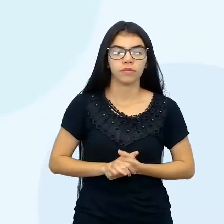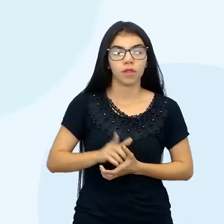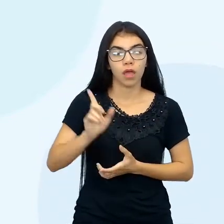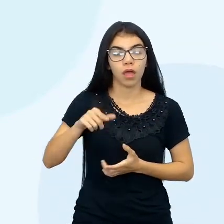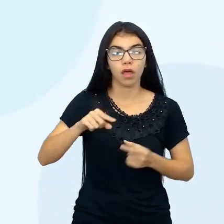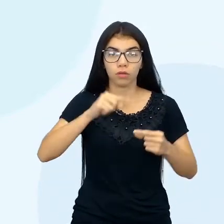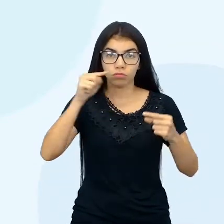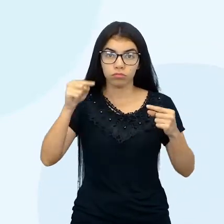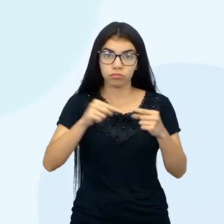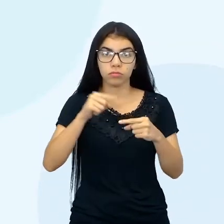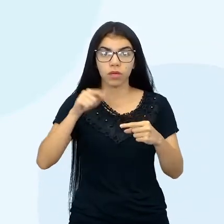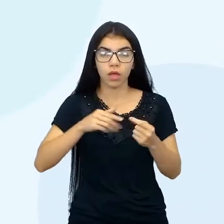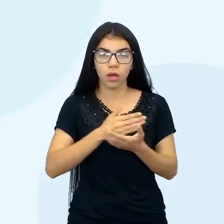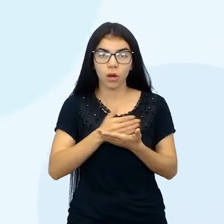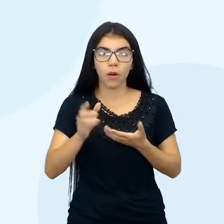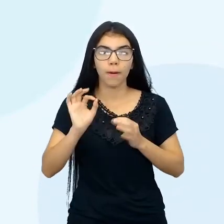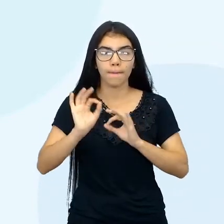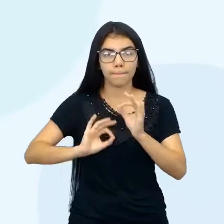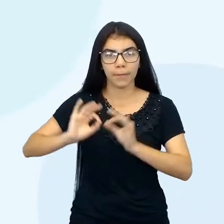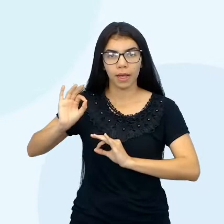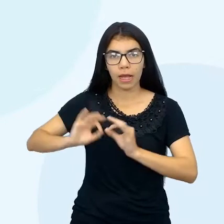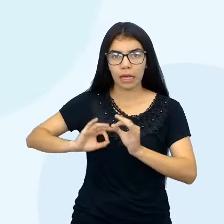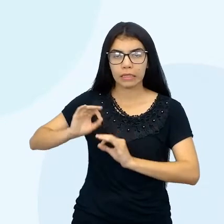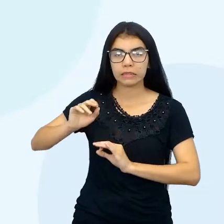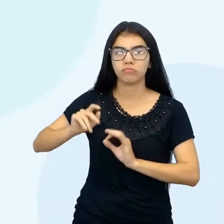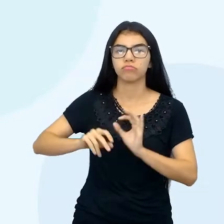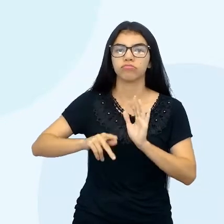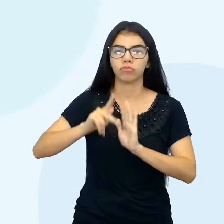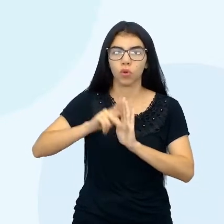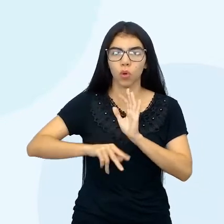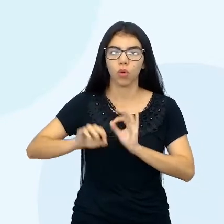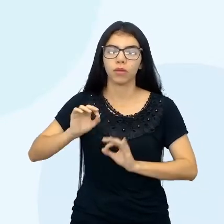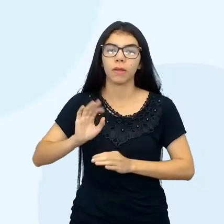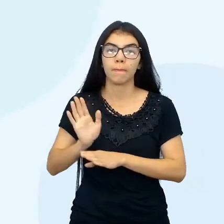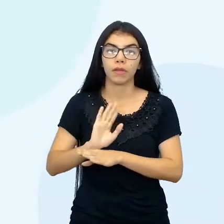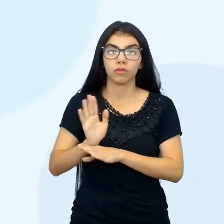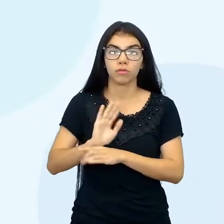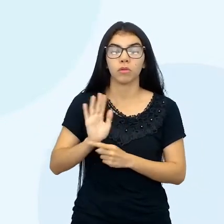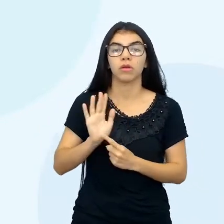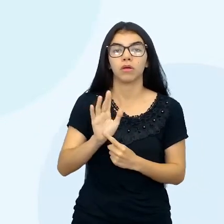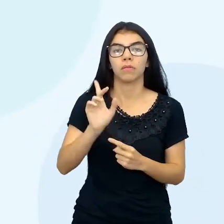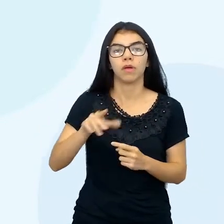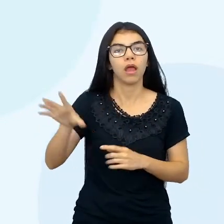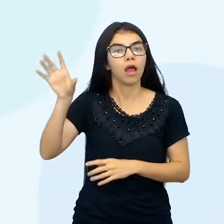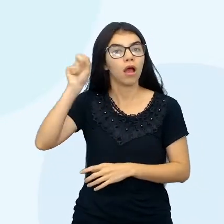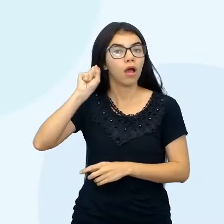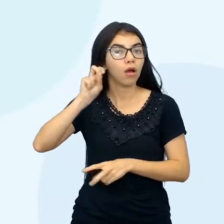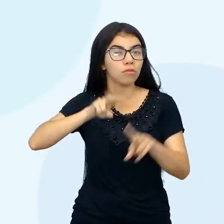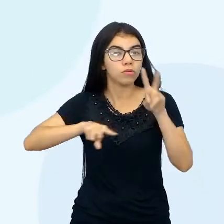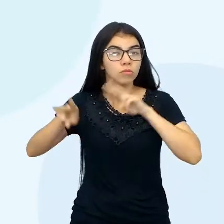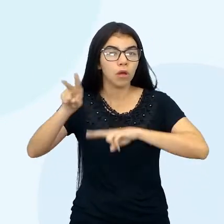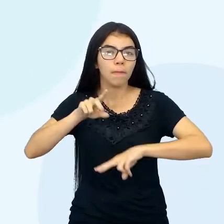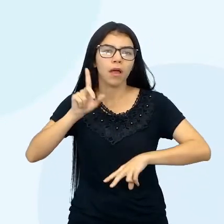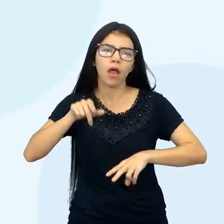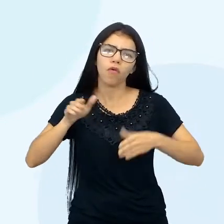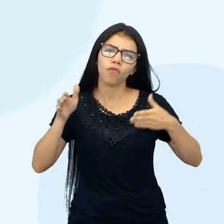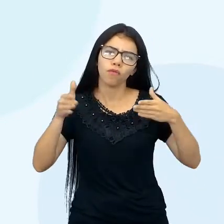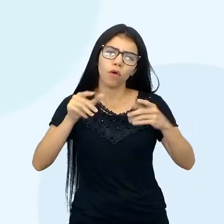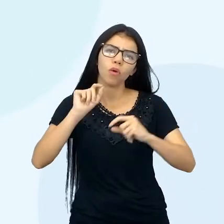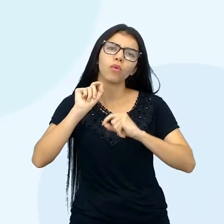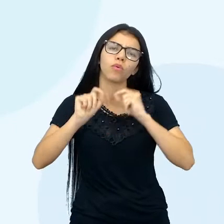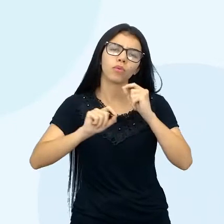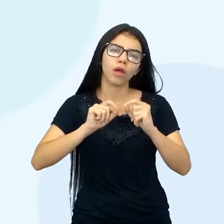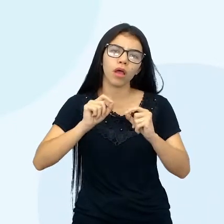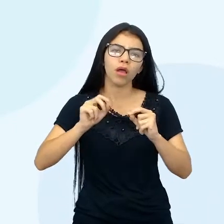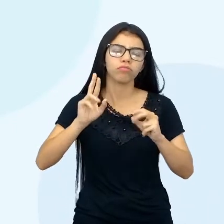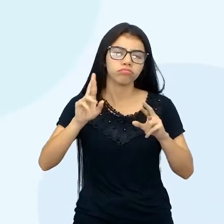é iniciar o planejamento e a produção de uma mostra de cinema e audiovisual direcionado,